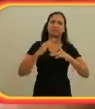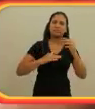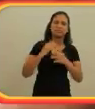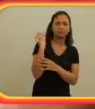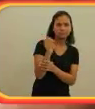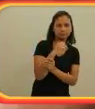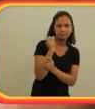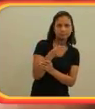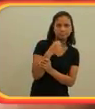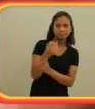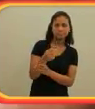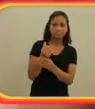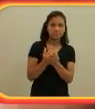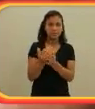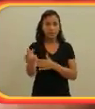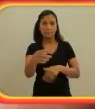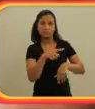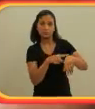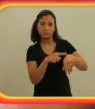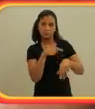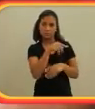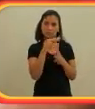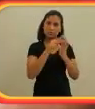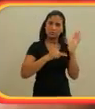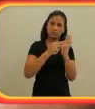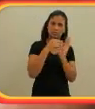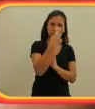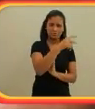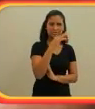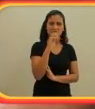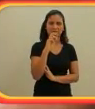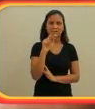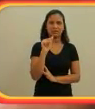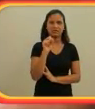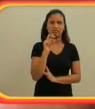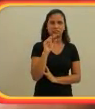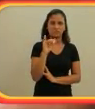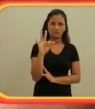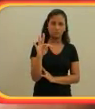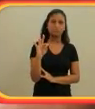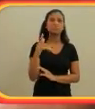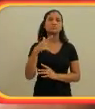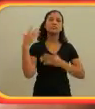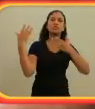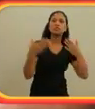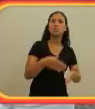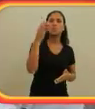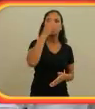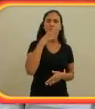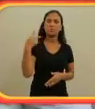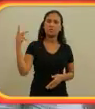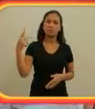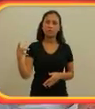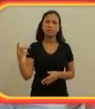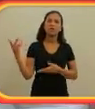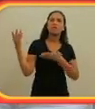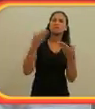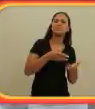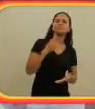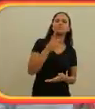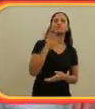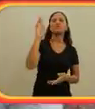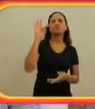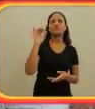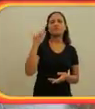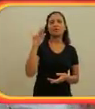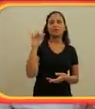A partir desse momento, o Matheus começou a realizar uma série de atividades de reabilitação. A partir do